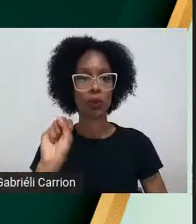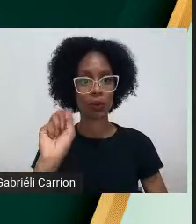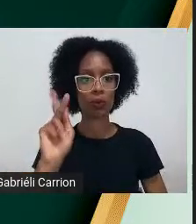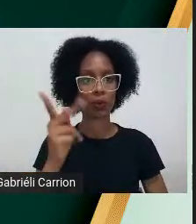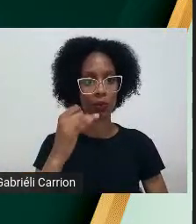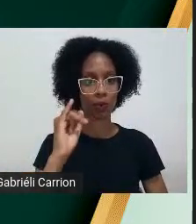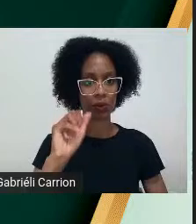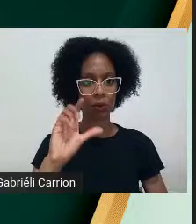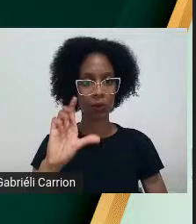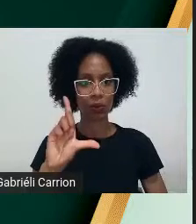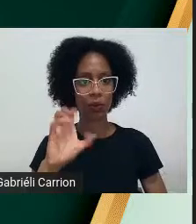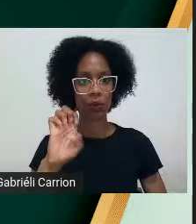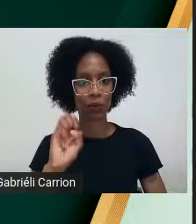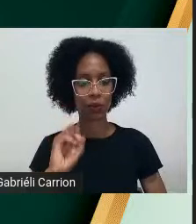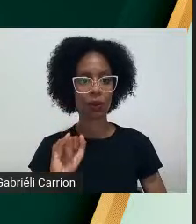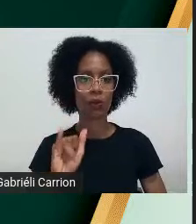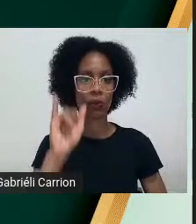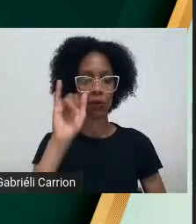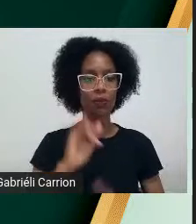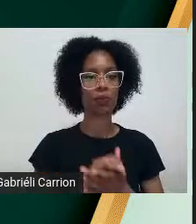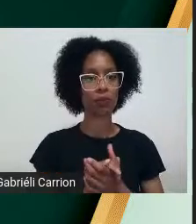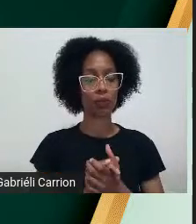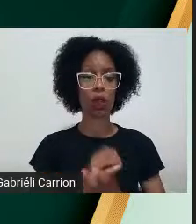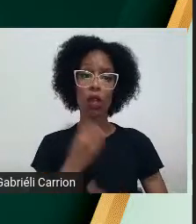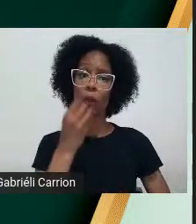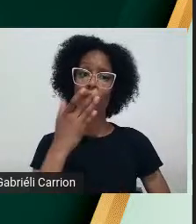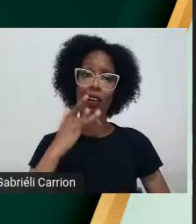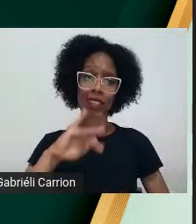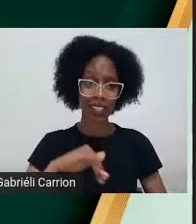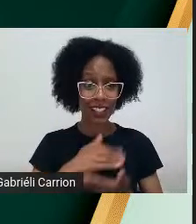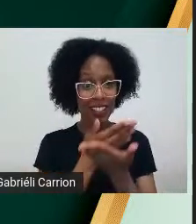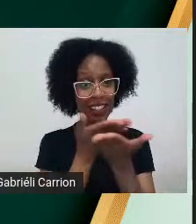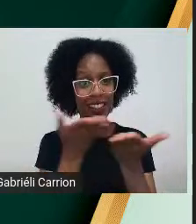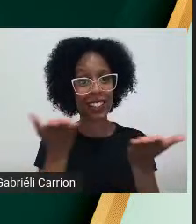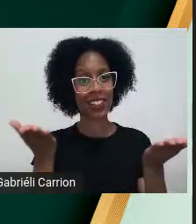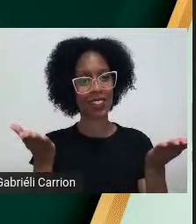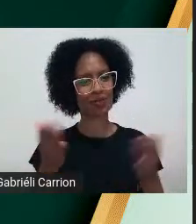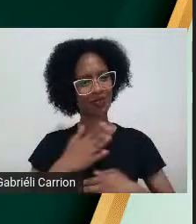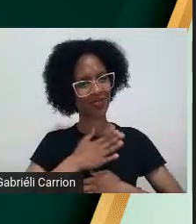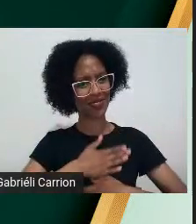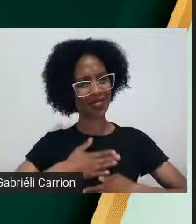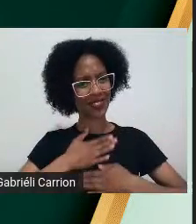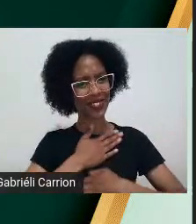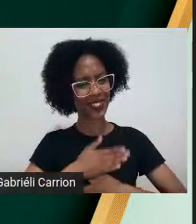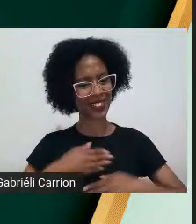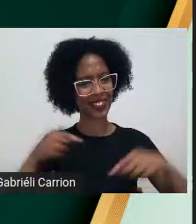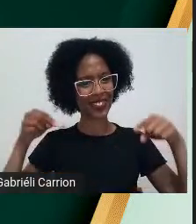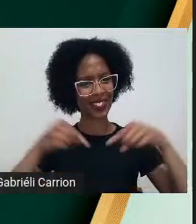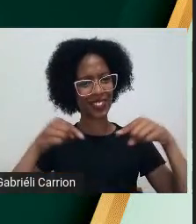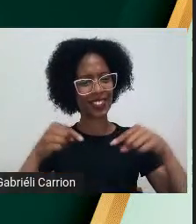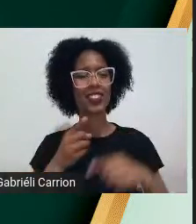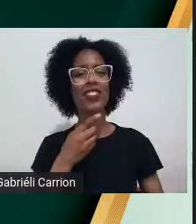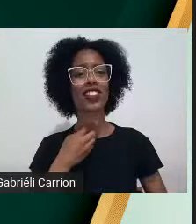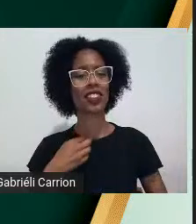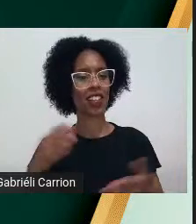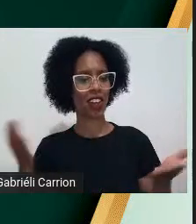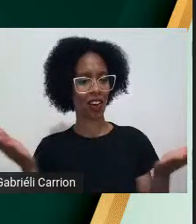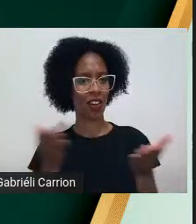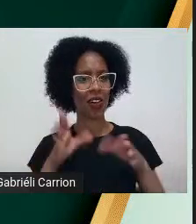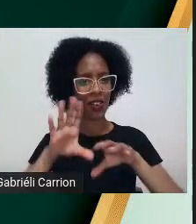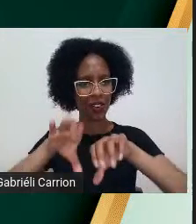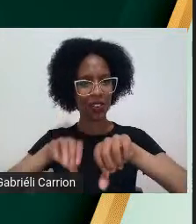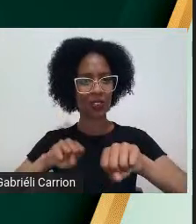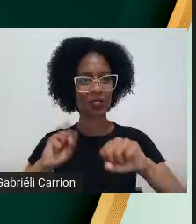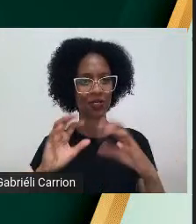da Silva Nascimento. Boa tarde a todos, é uma satisfação estar aqui e desejo que tenhamos uma